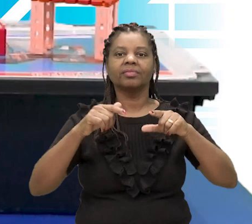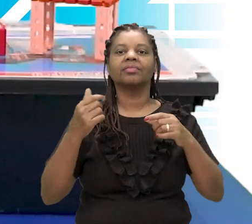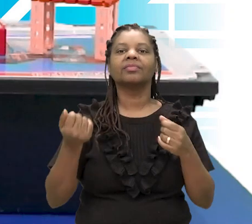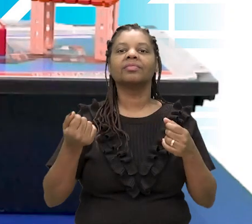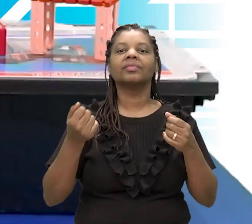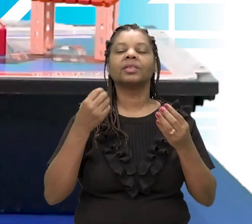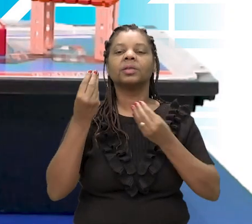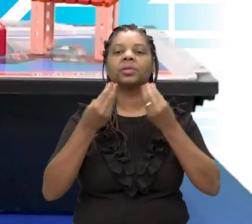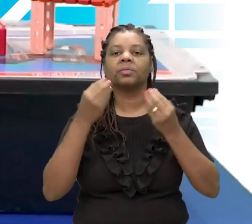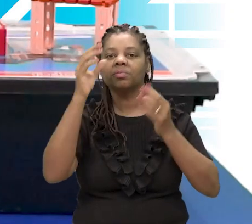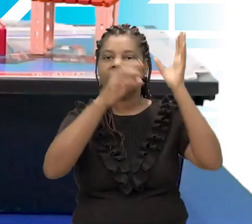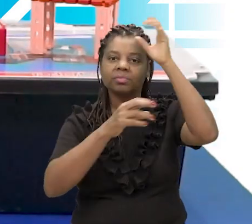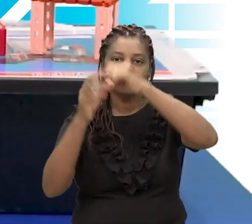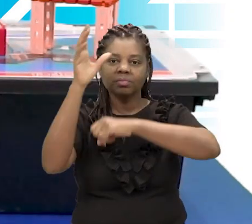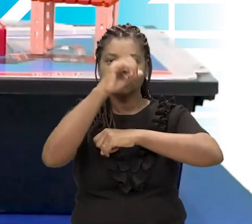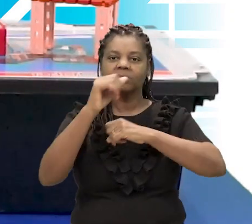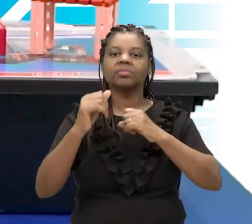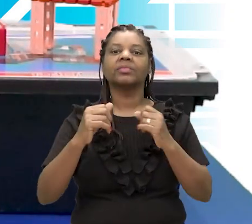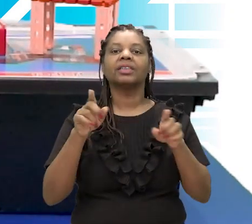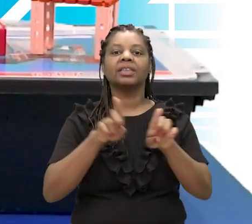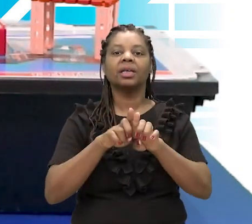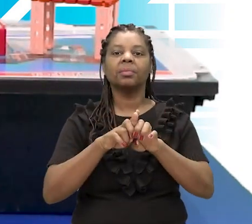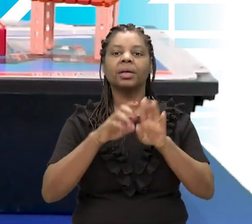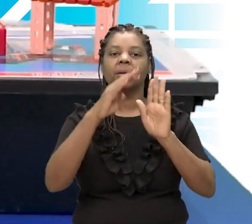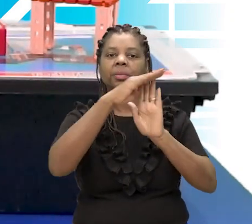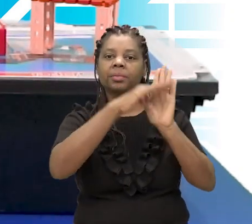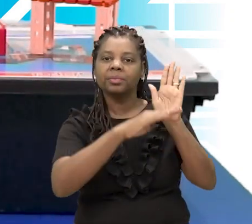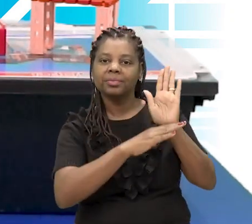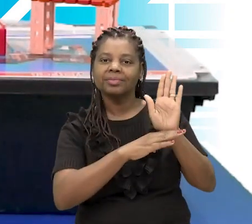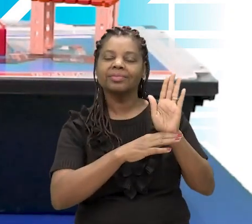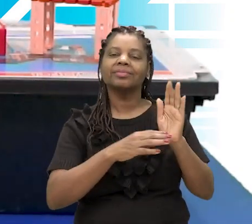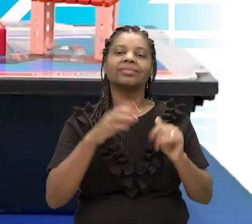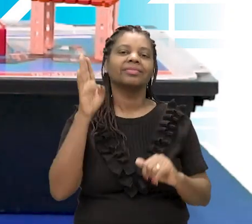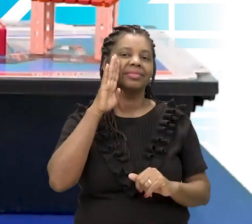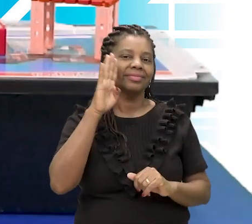nós vamos estar trabalhando a parte de empreendedorismo e a parte de